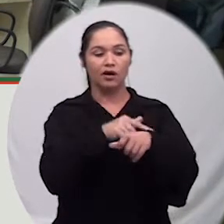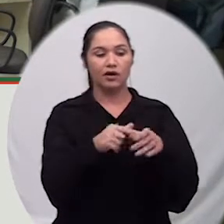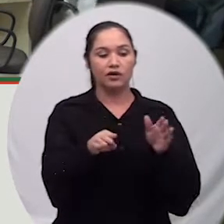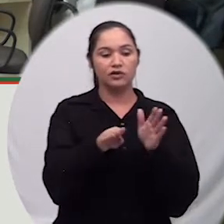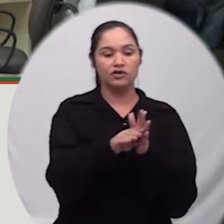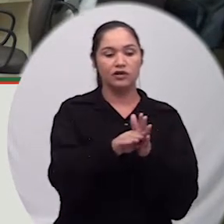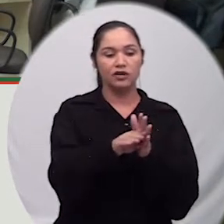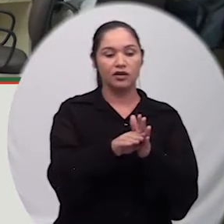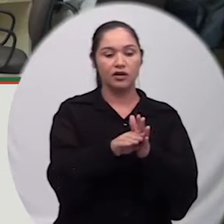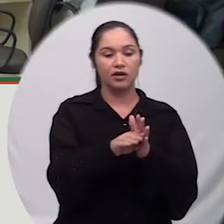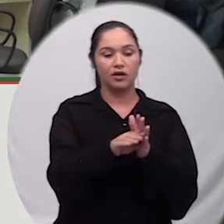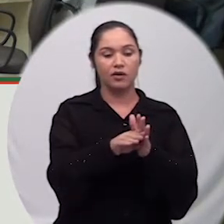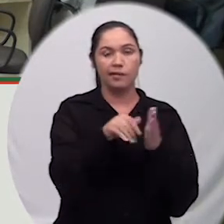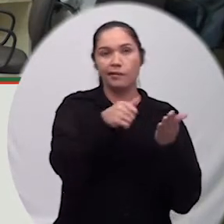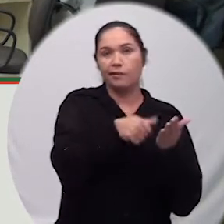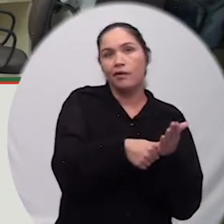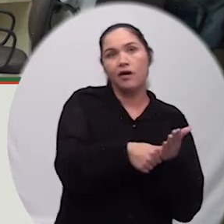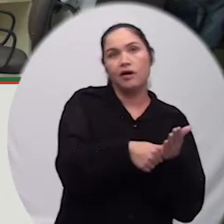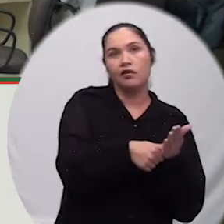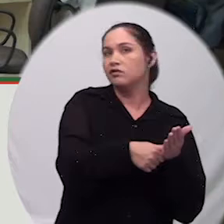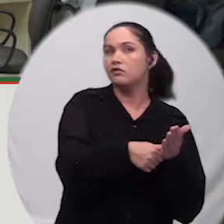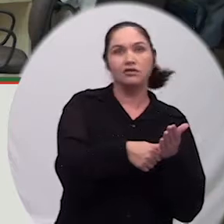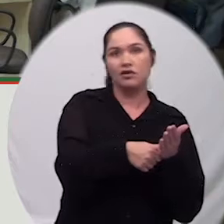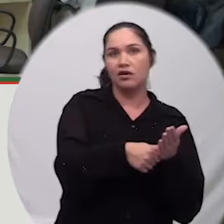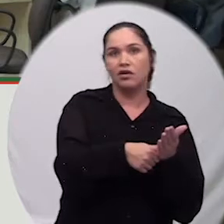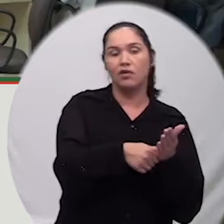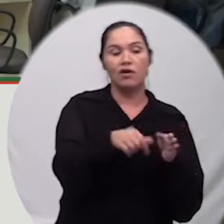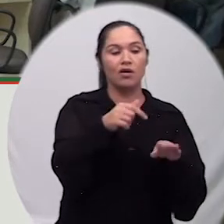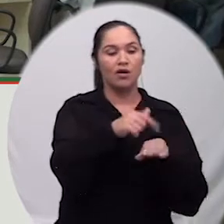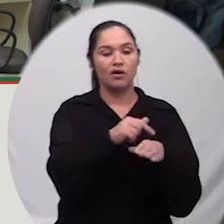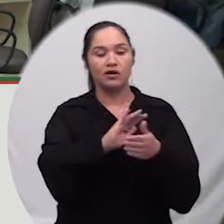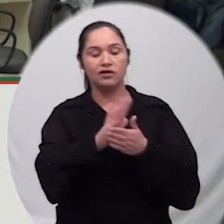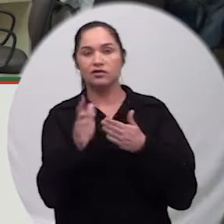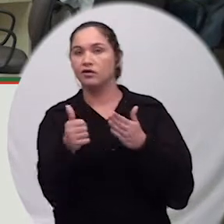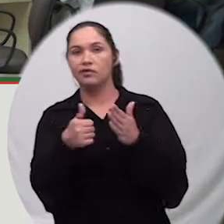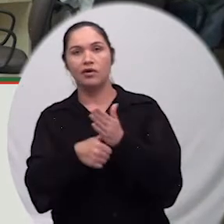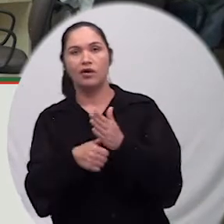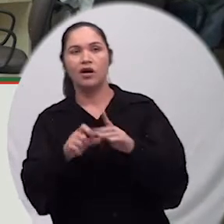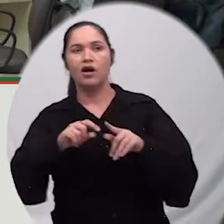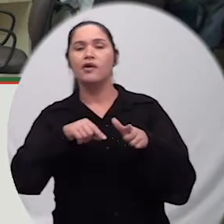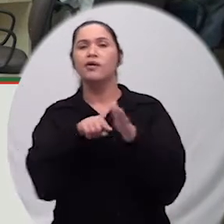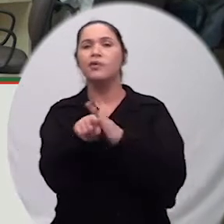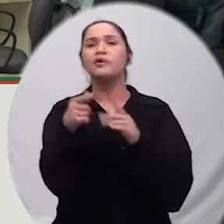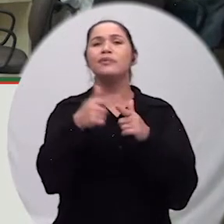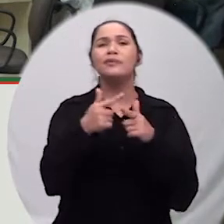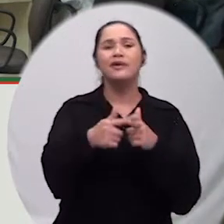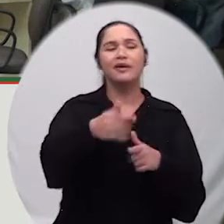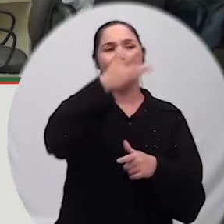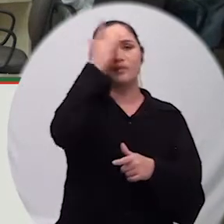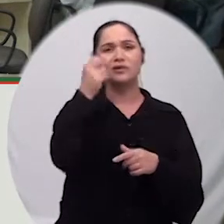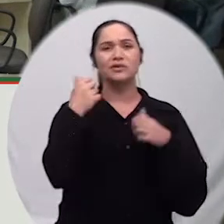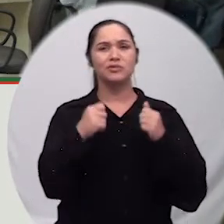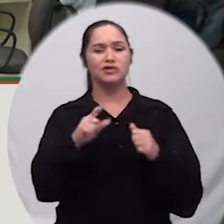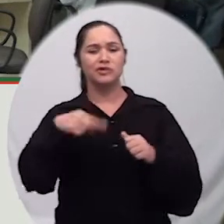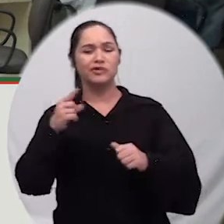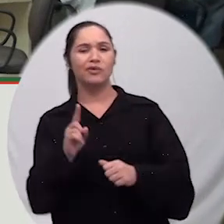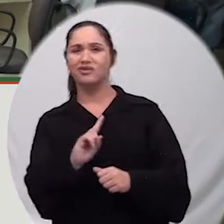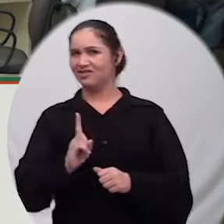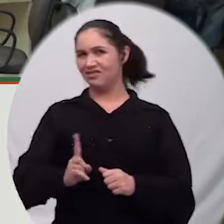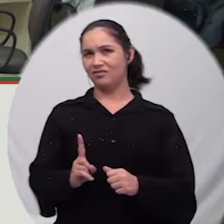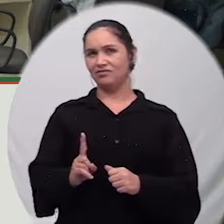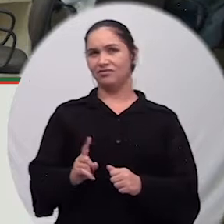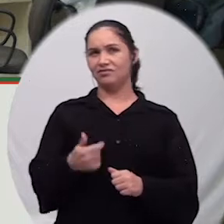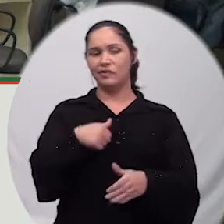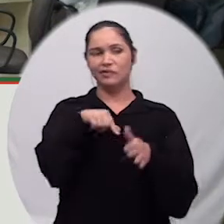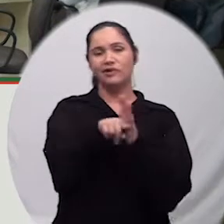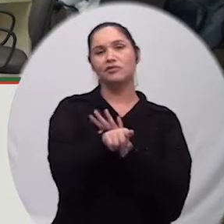fazer saber o porquê que tem pessoas que registram e outros não precisam, né? E até por um ponto muito importante ali, que